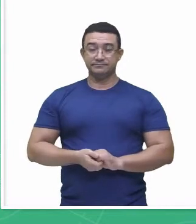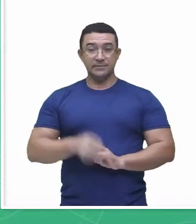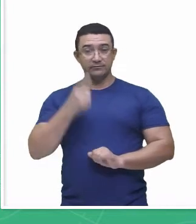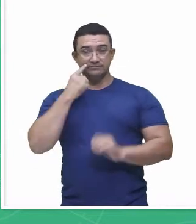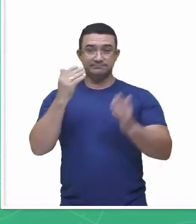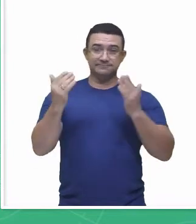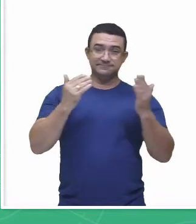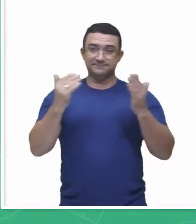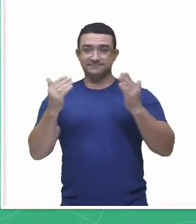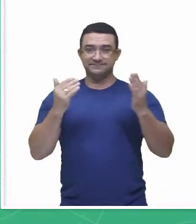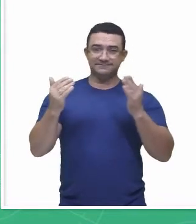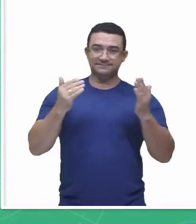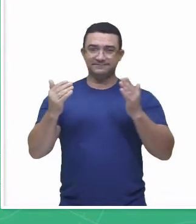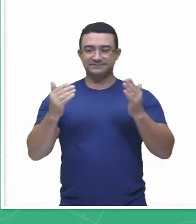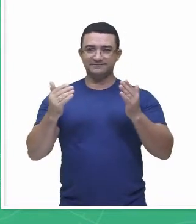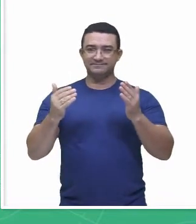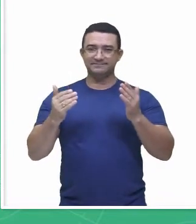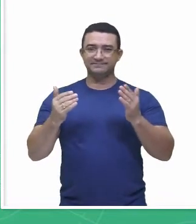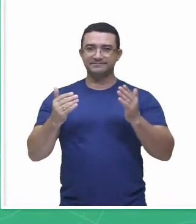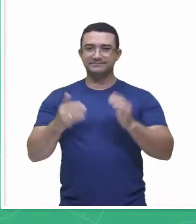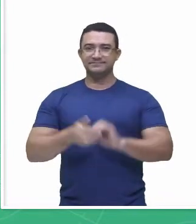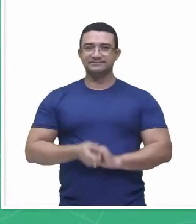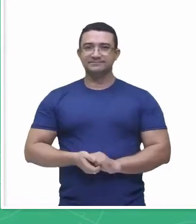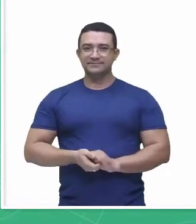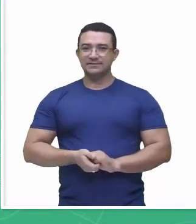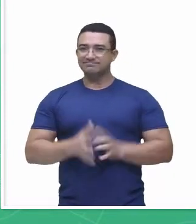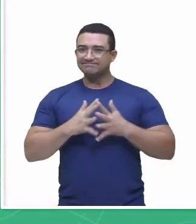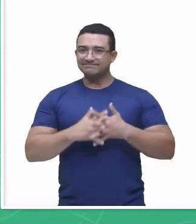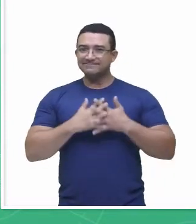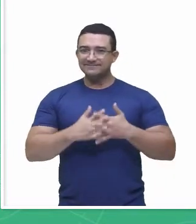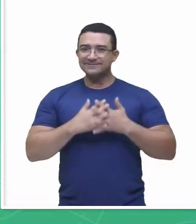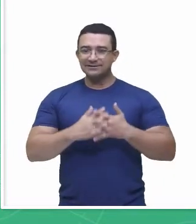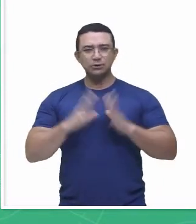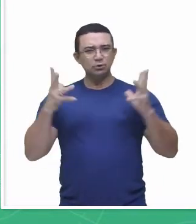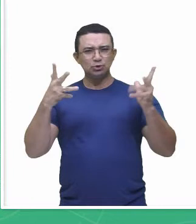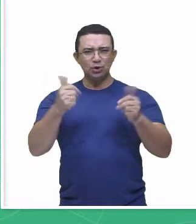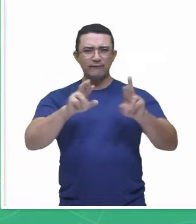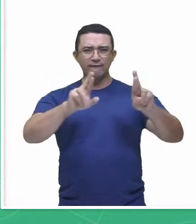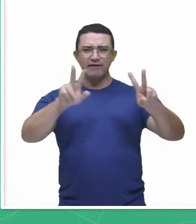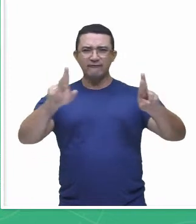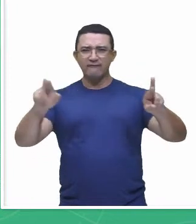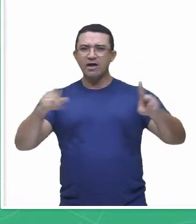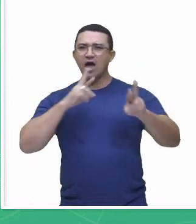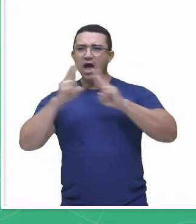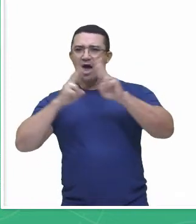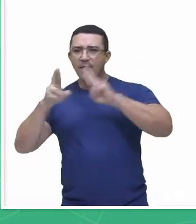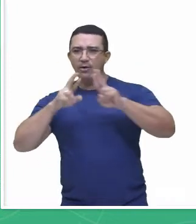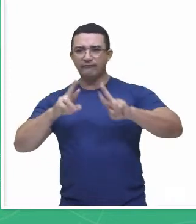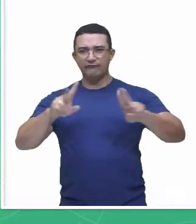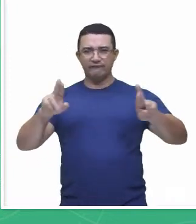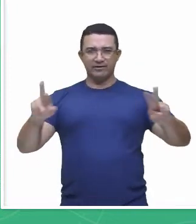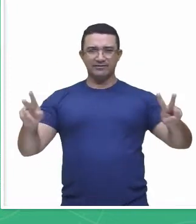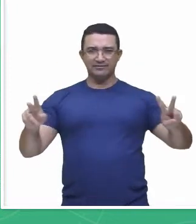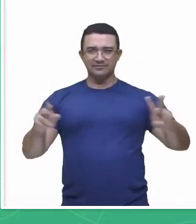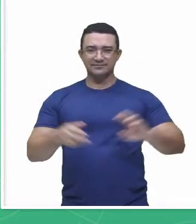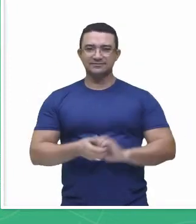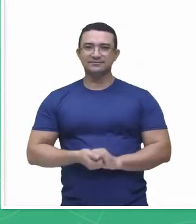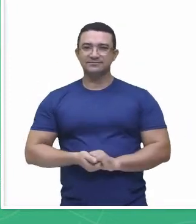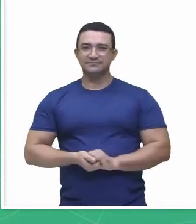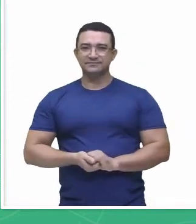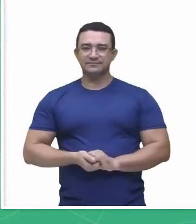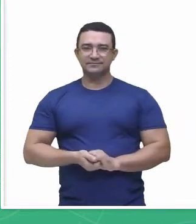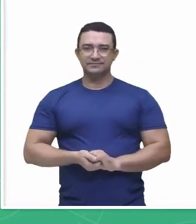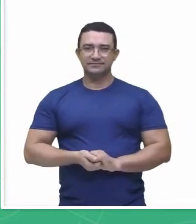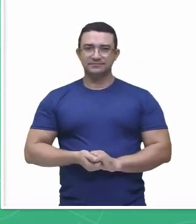então, está afirmando aí bastante. Todos estão divergindo com relação à resposta correta. Vamos para a questão para a gente ver